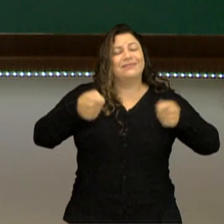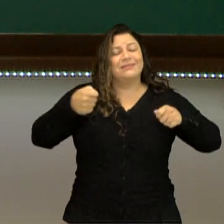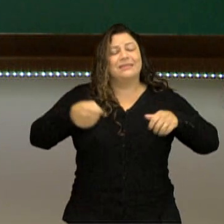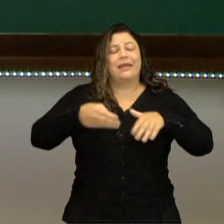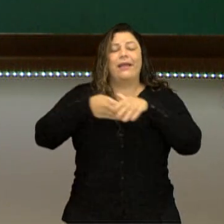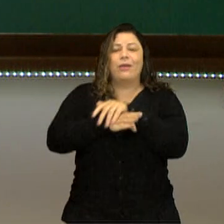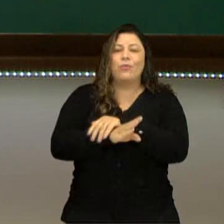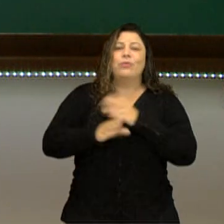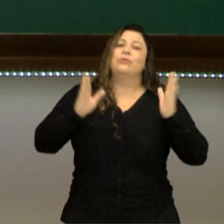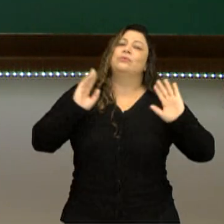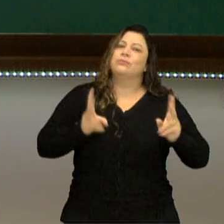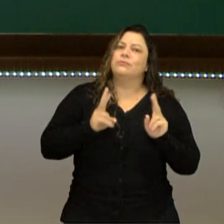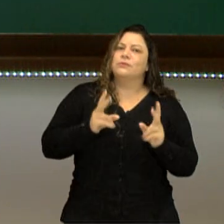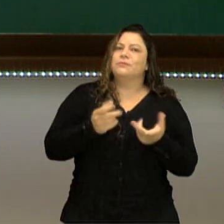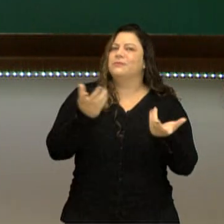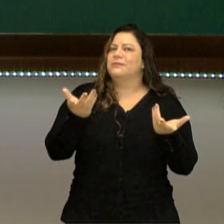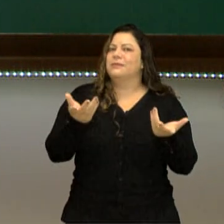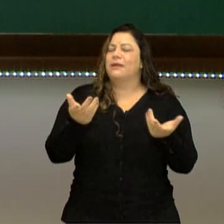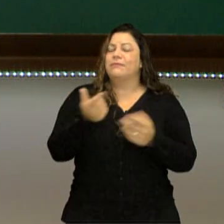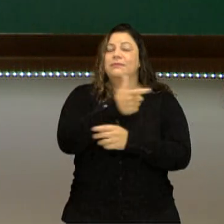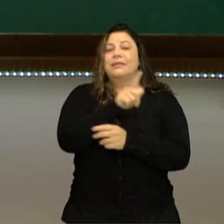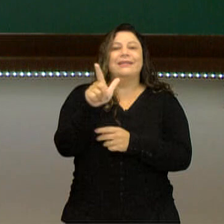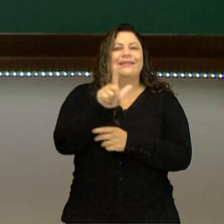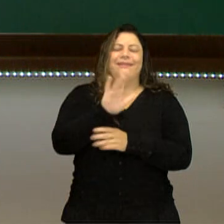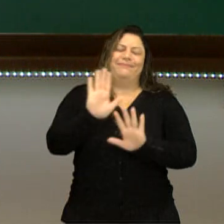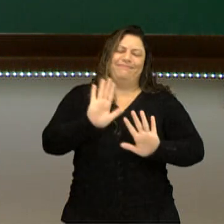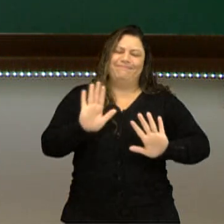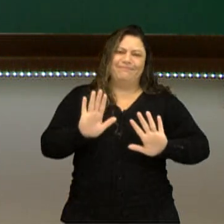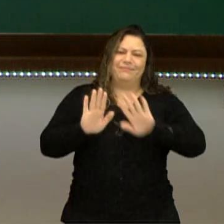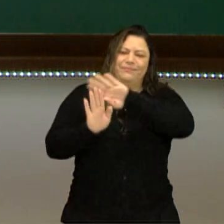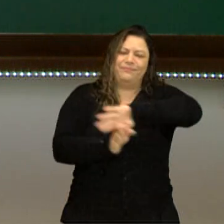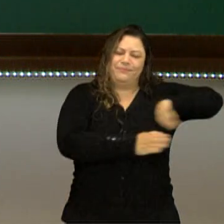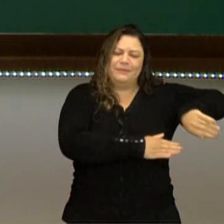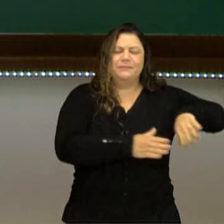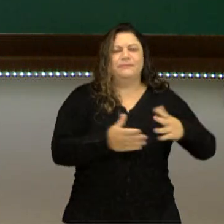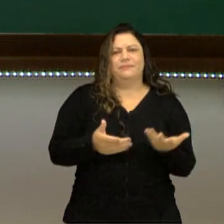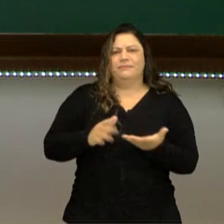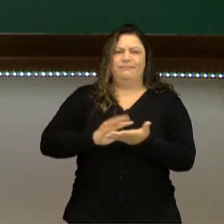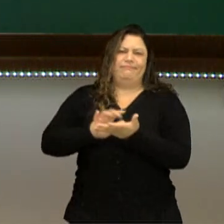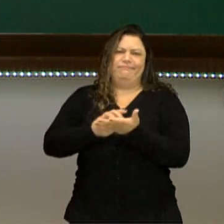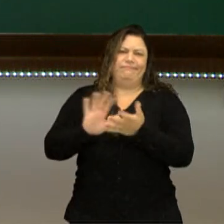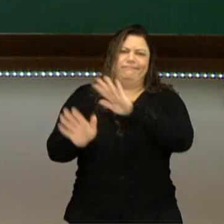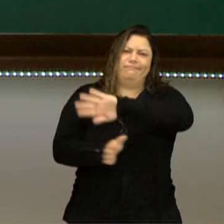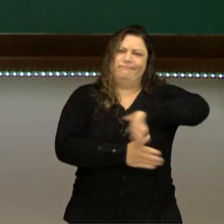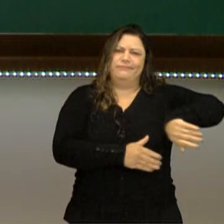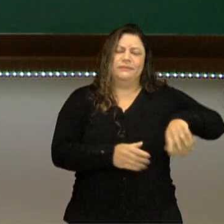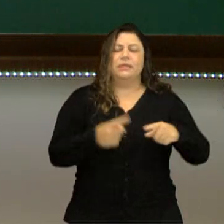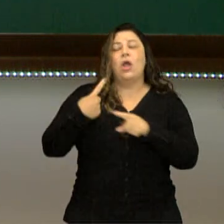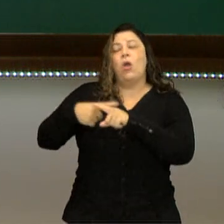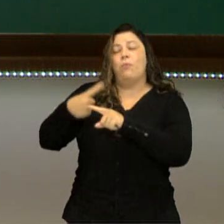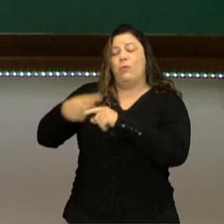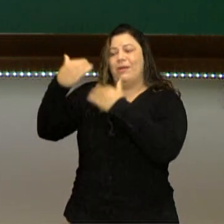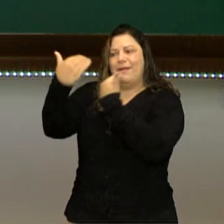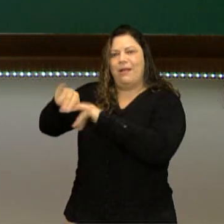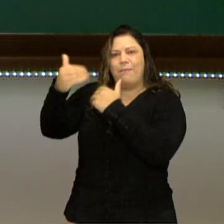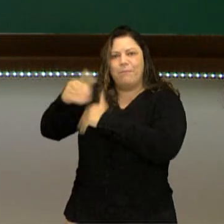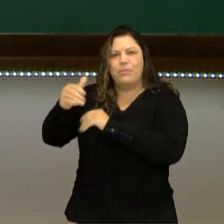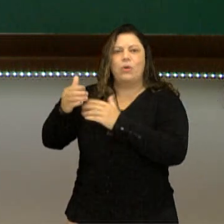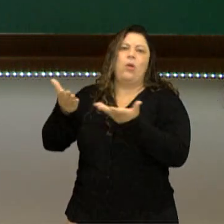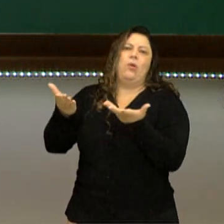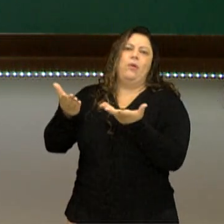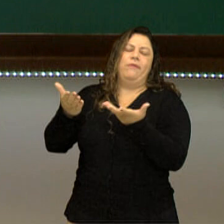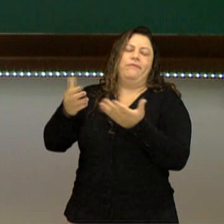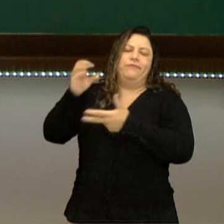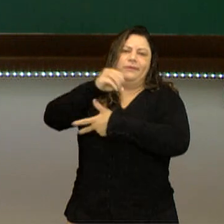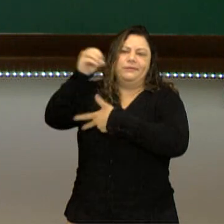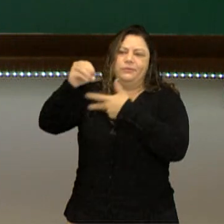a fazer sem a calculadora também, gente. Porque na hora que vocês forem fazer o Enem ou as provas de vestibular, vocês não vão